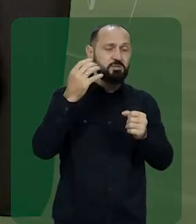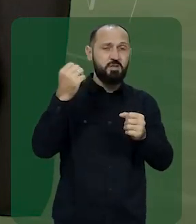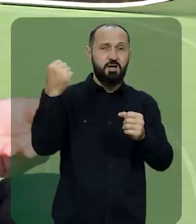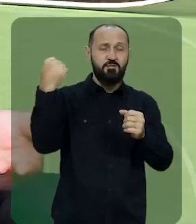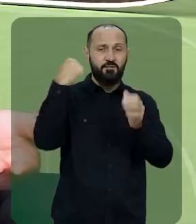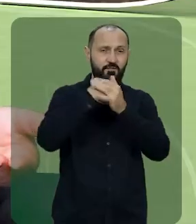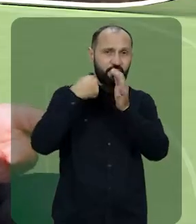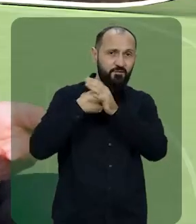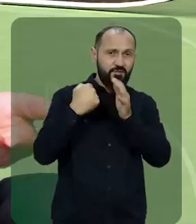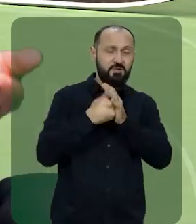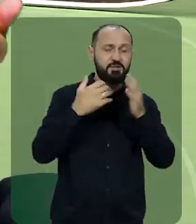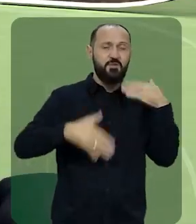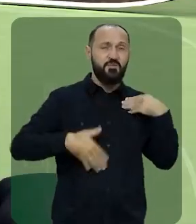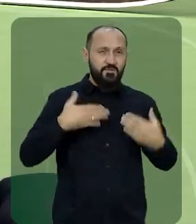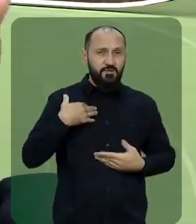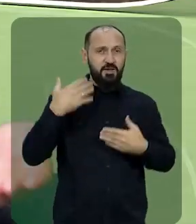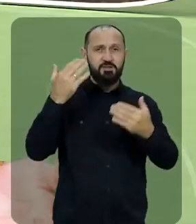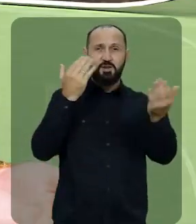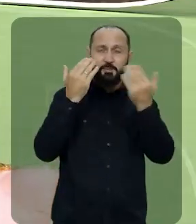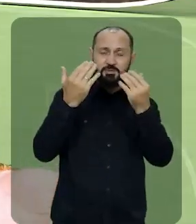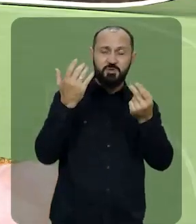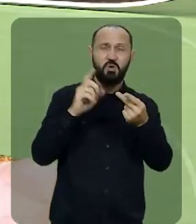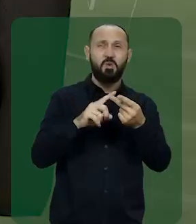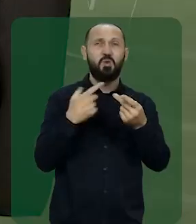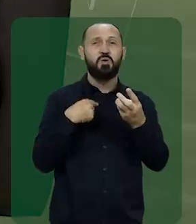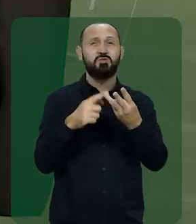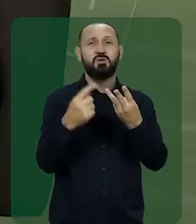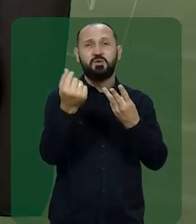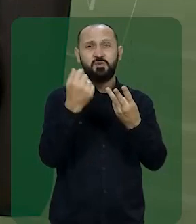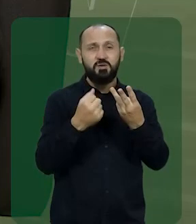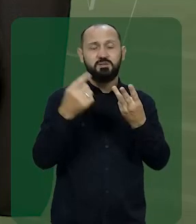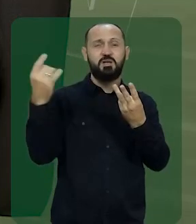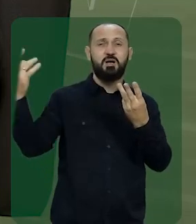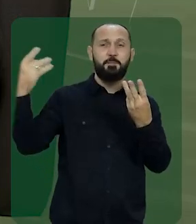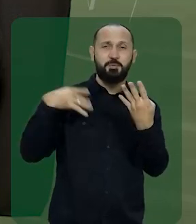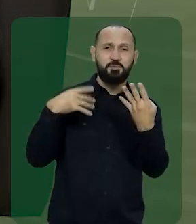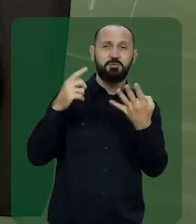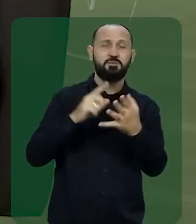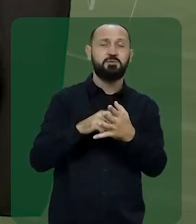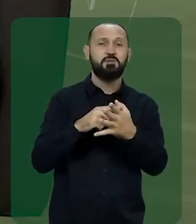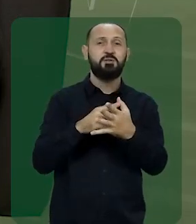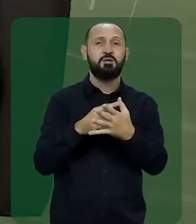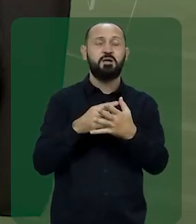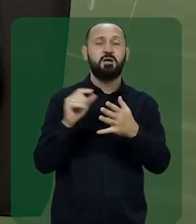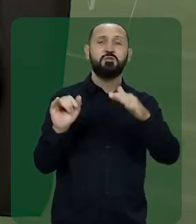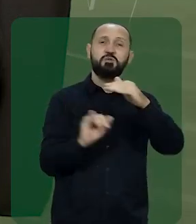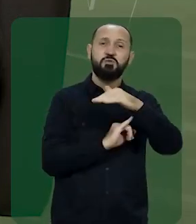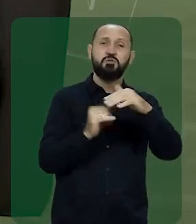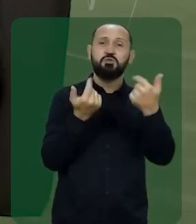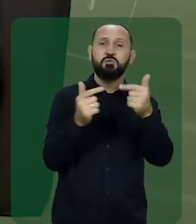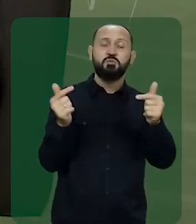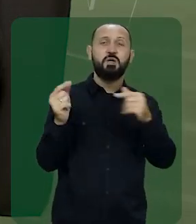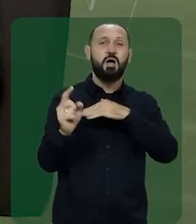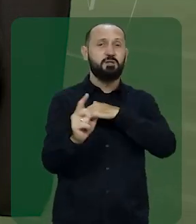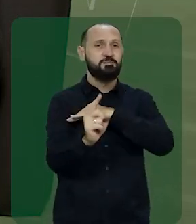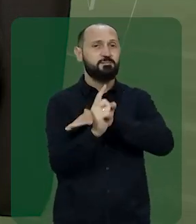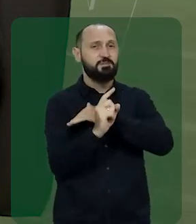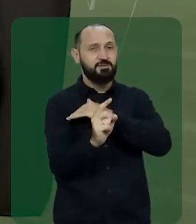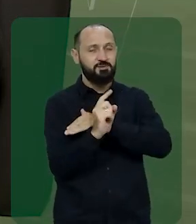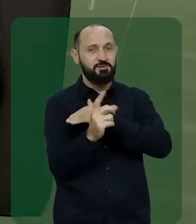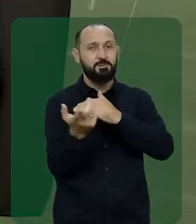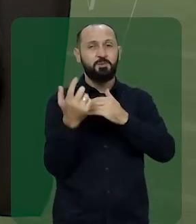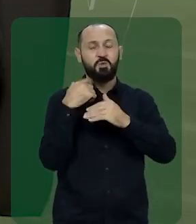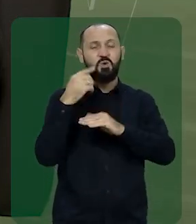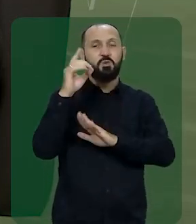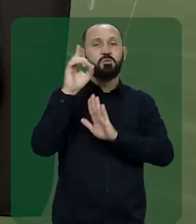denuncie o crime ao qual ela está, né, sendo submetida, que pode ser a violência física,